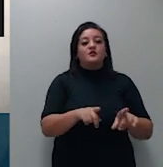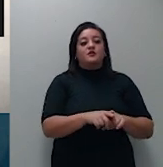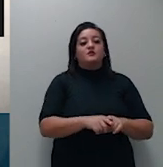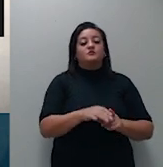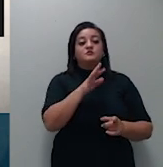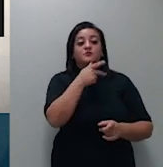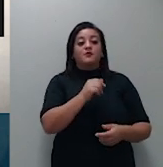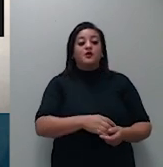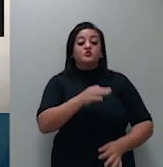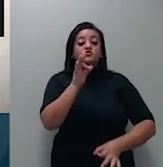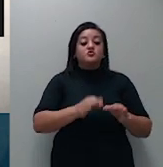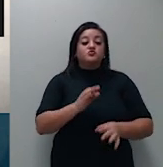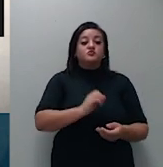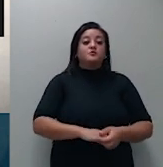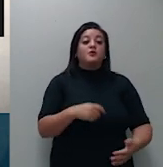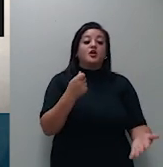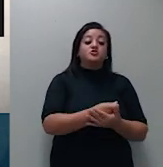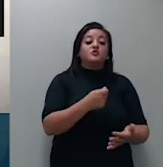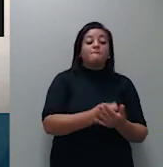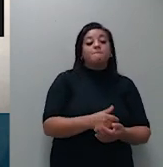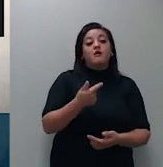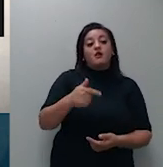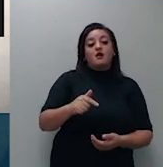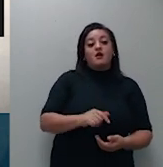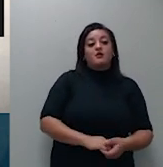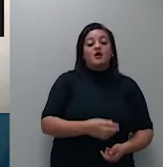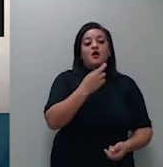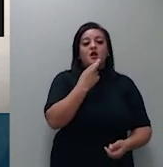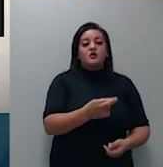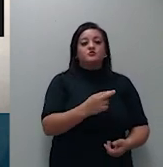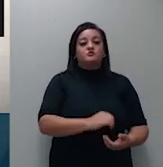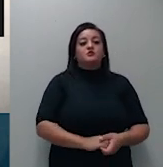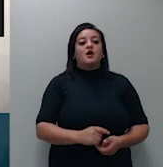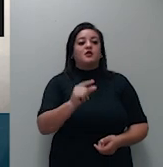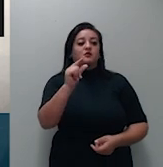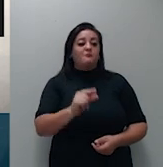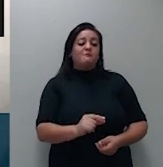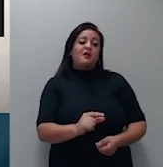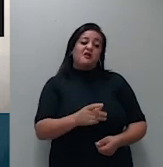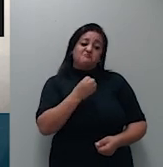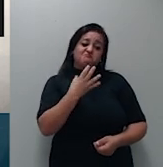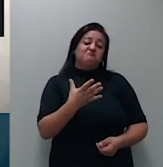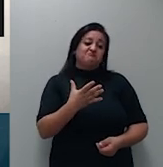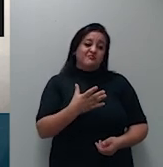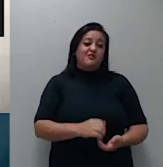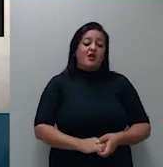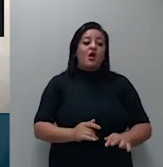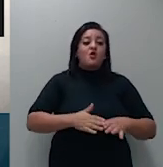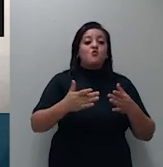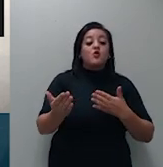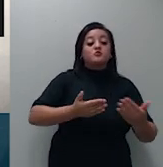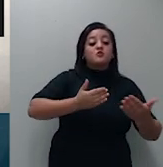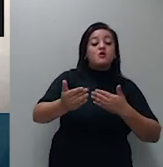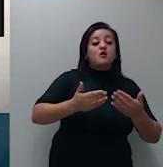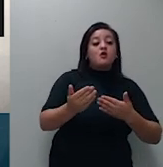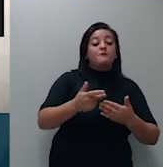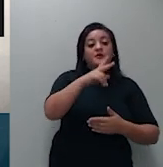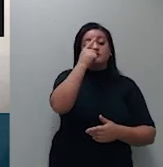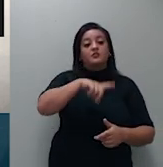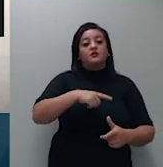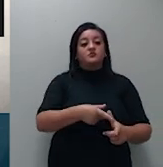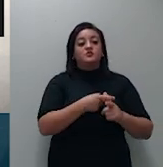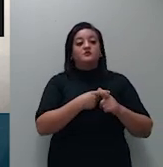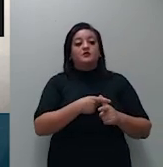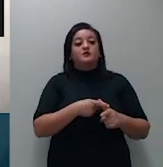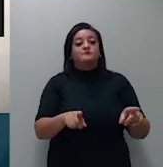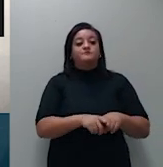aos retardatários é justamente o de Iporá eles consequências menos vantajosa quando comparado os